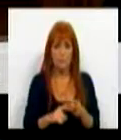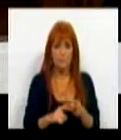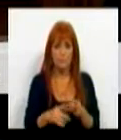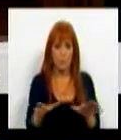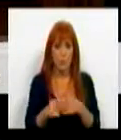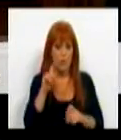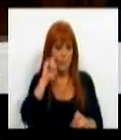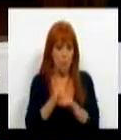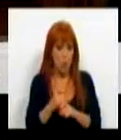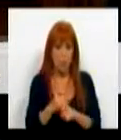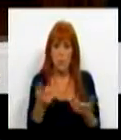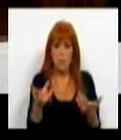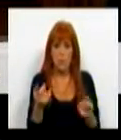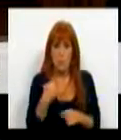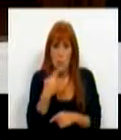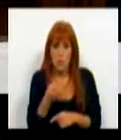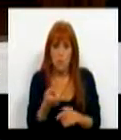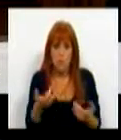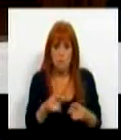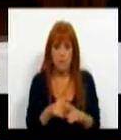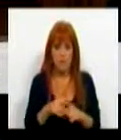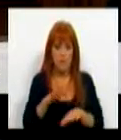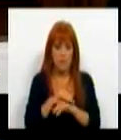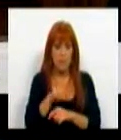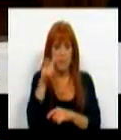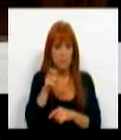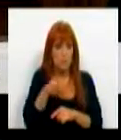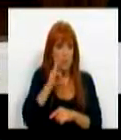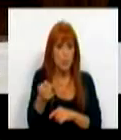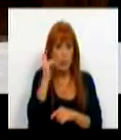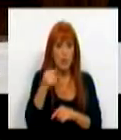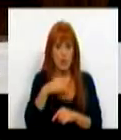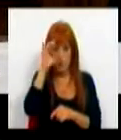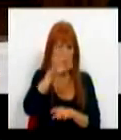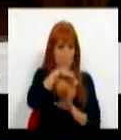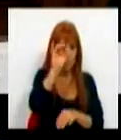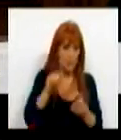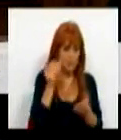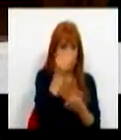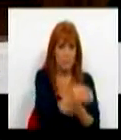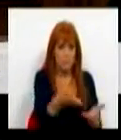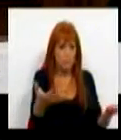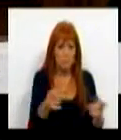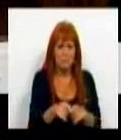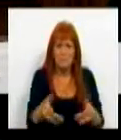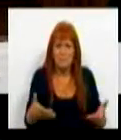o órgão de fiscalização, não disse o administrador não executivo determinado pelo Estado. Portanto, isso...